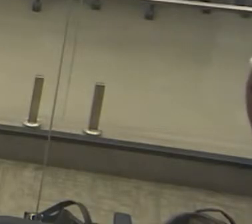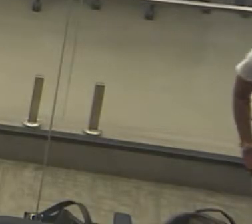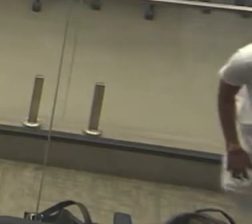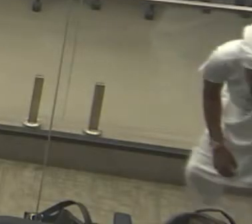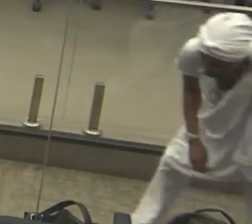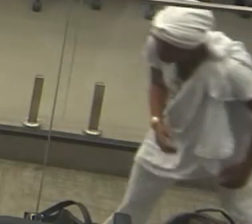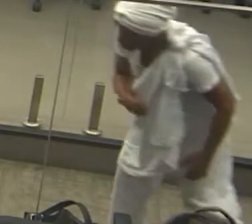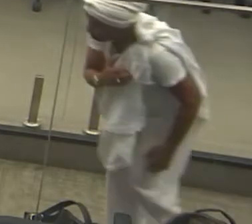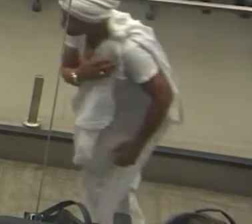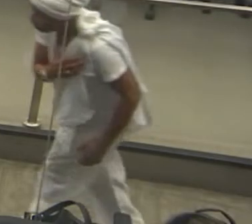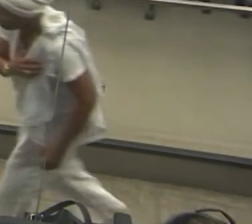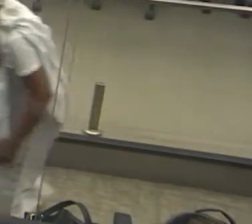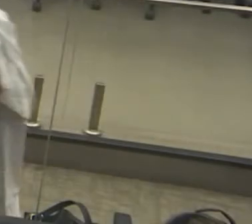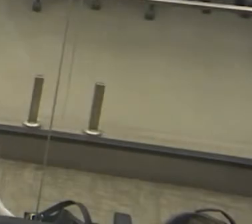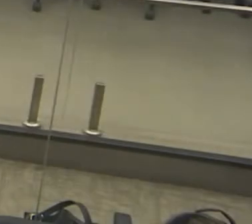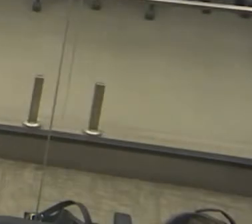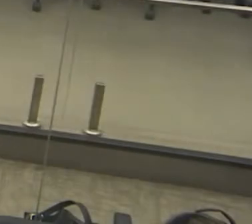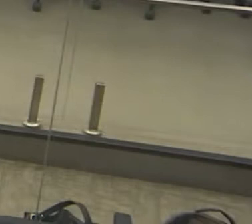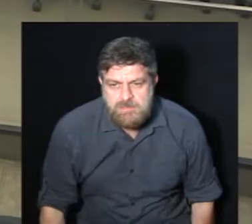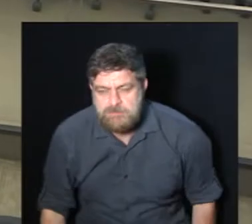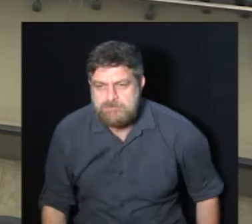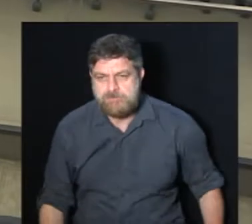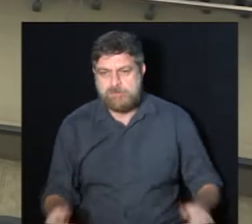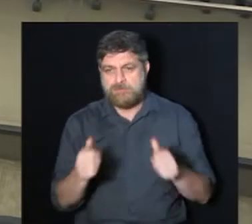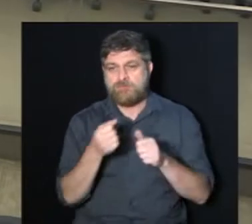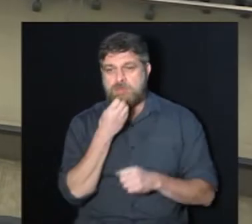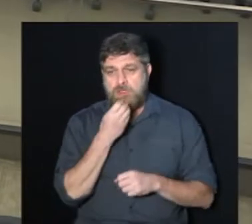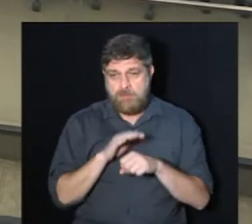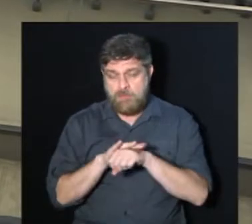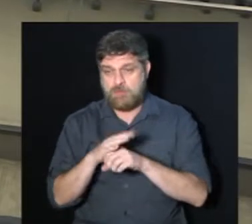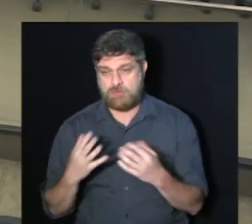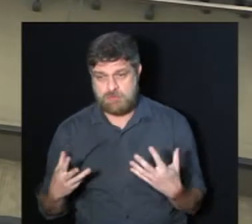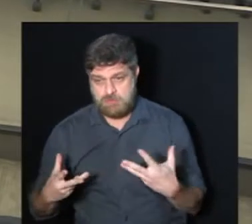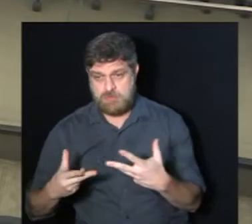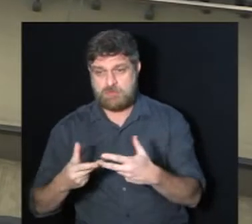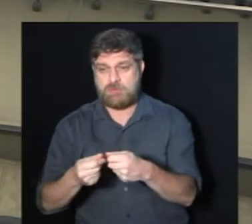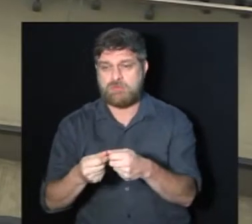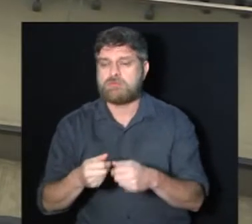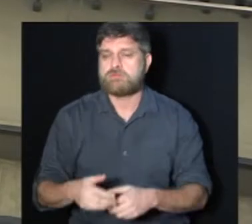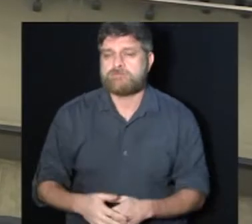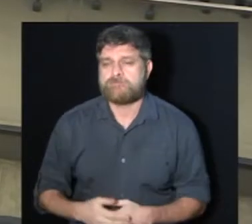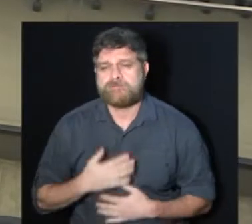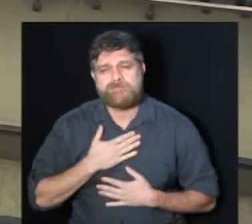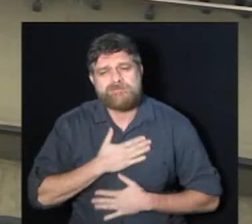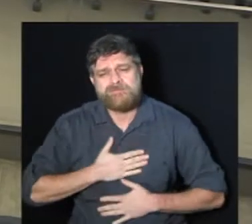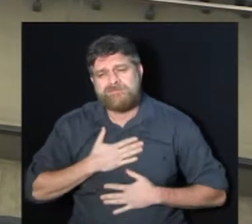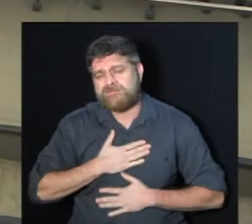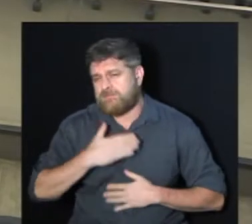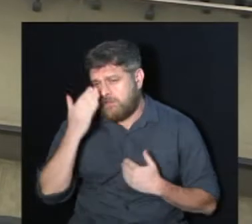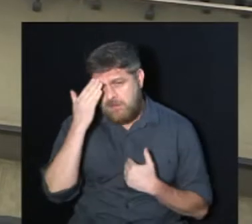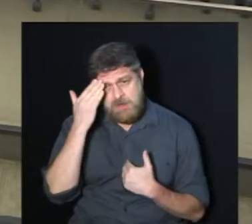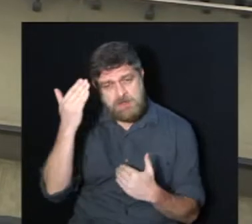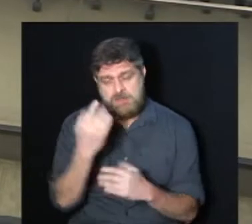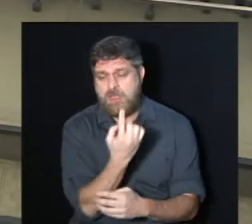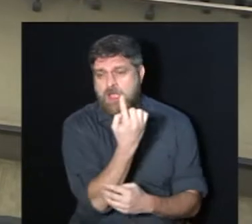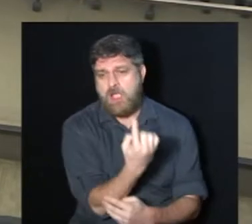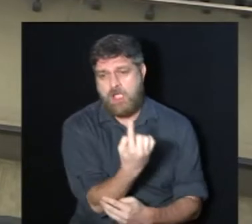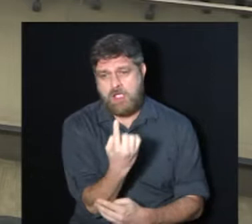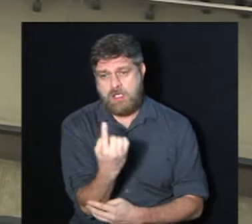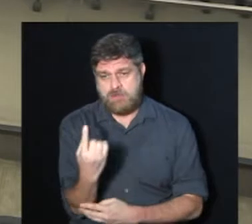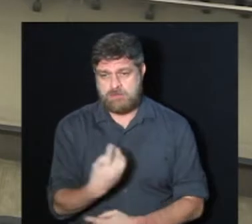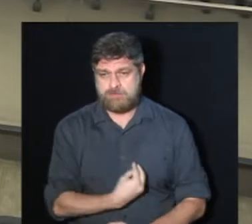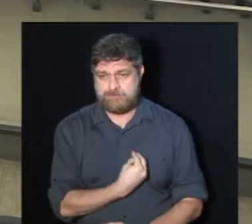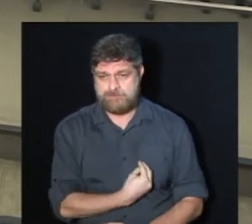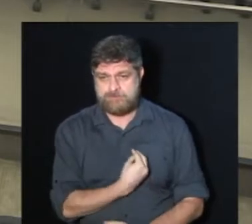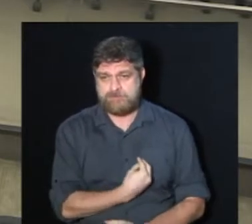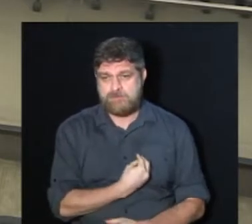Alô. Boa noite a todas e a todos. Eu gostaria de agradecer a presença de todos vocês. Eu